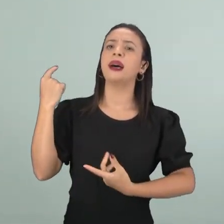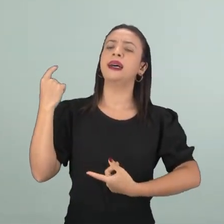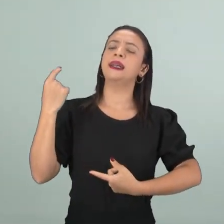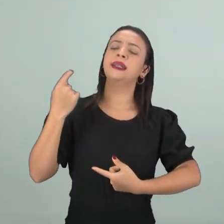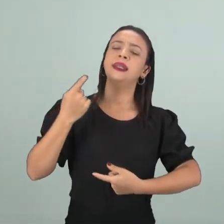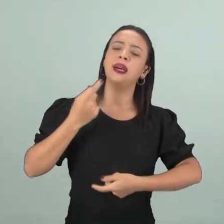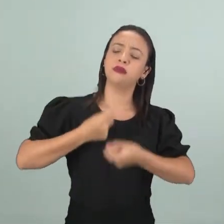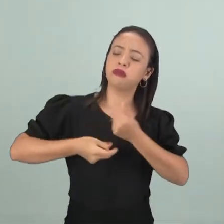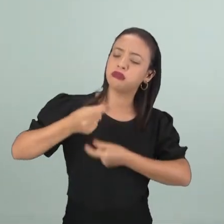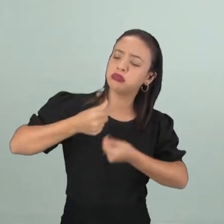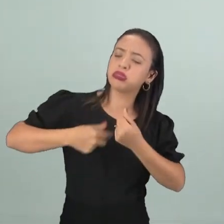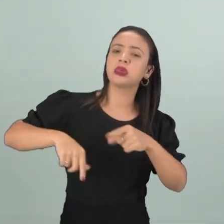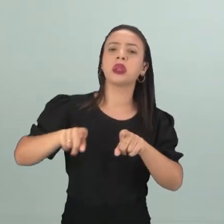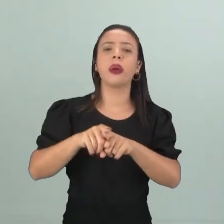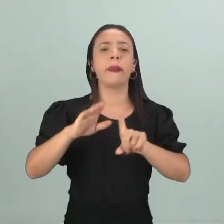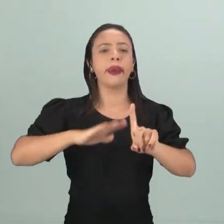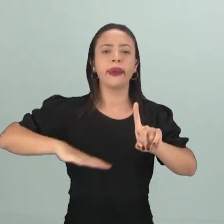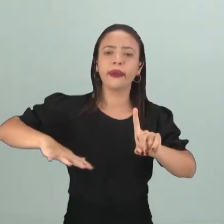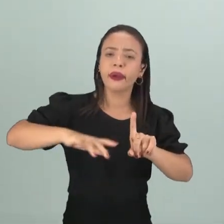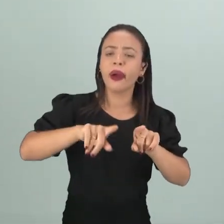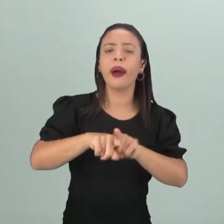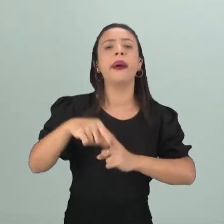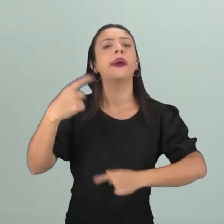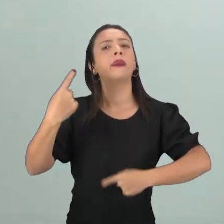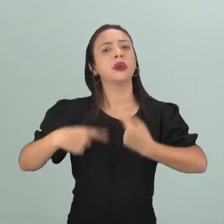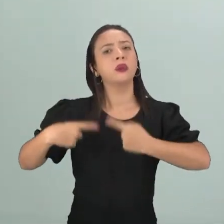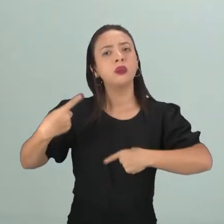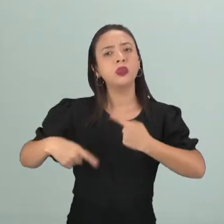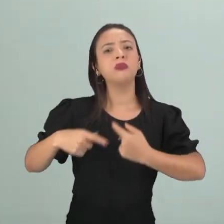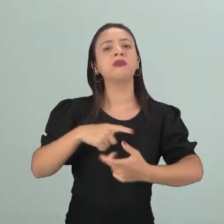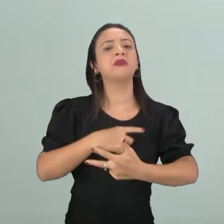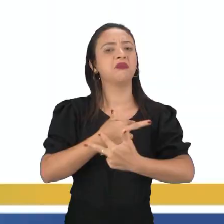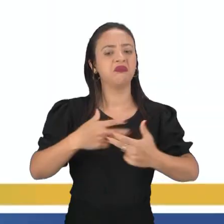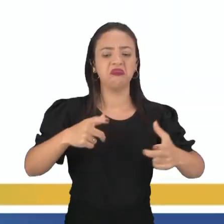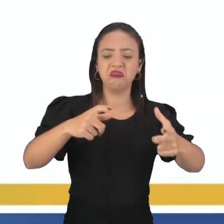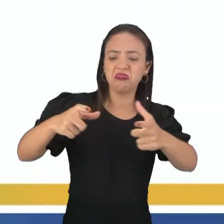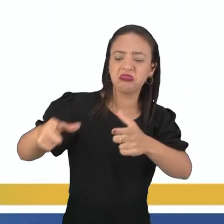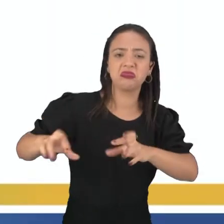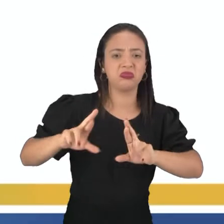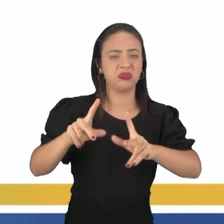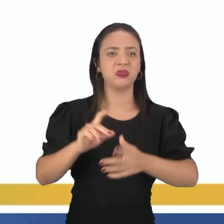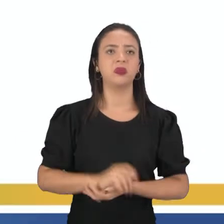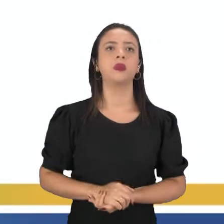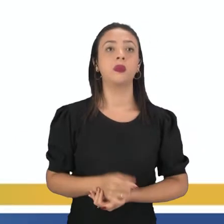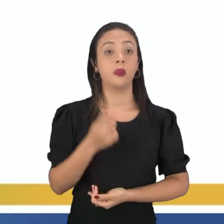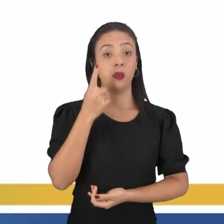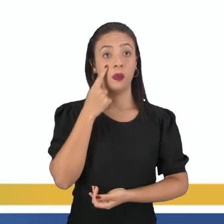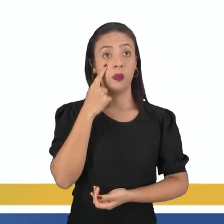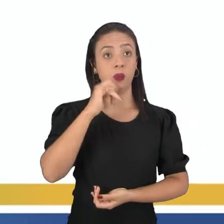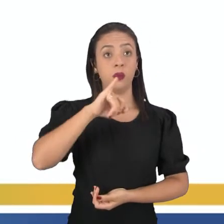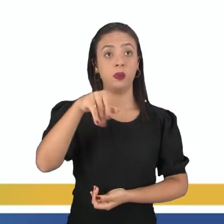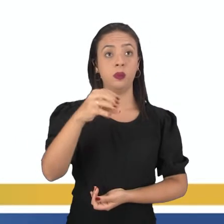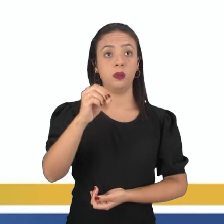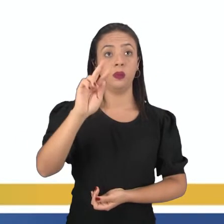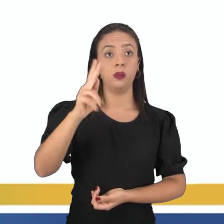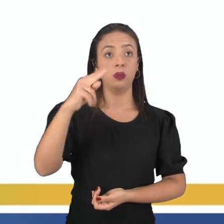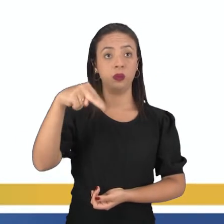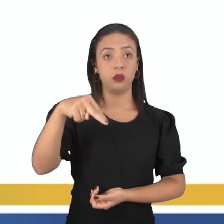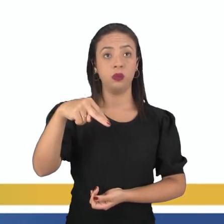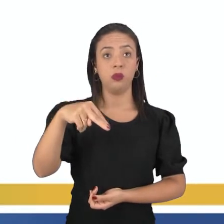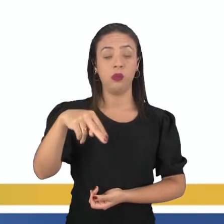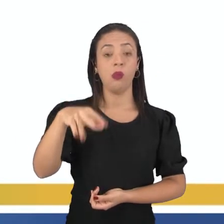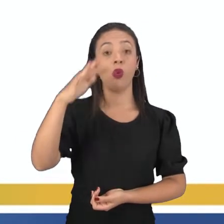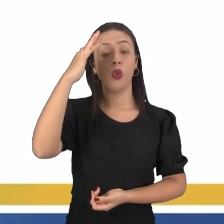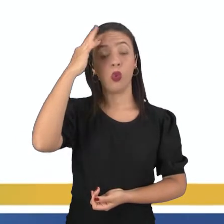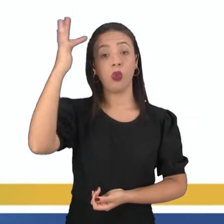a natureza social, passando pela política, então a gente tem todos esses aspectos. Observem aí, John Locke foi um